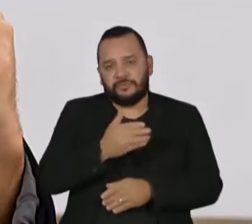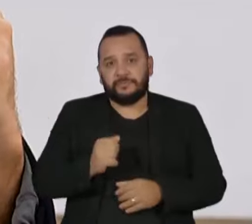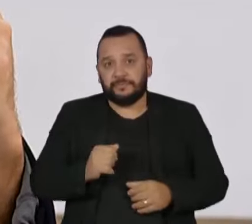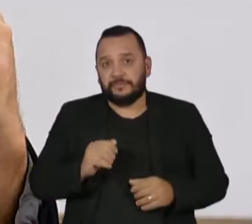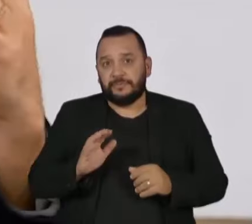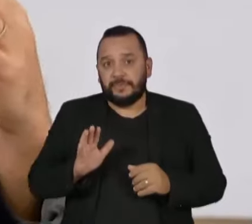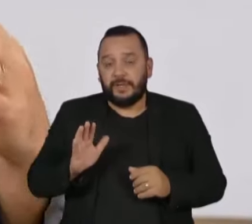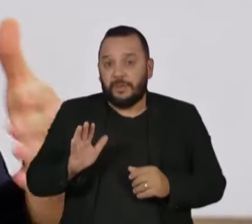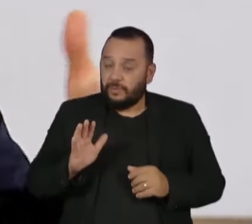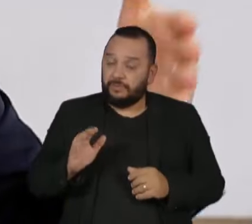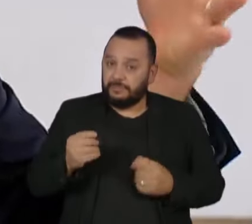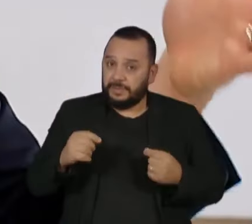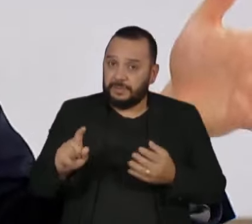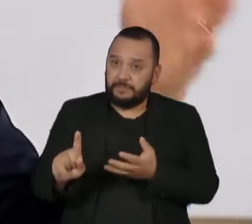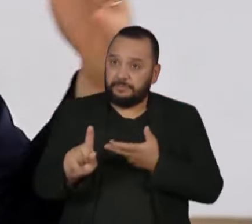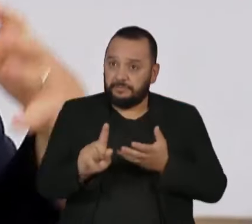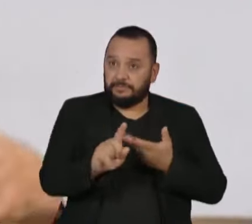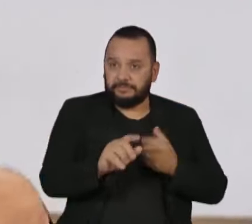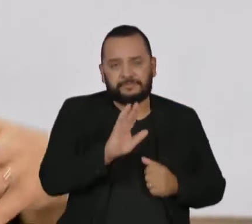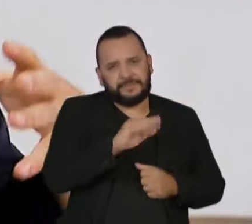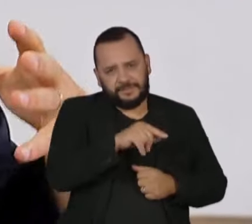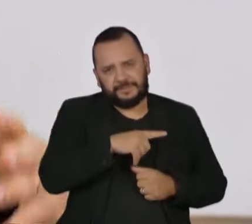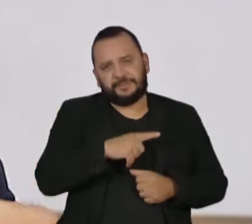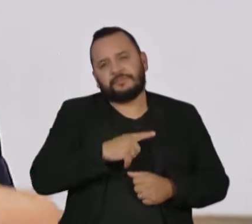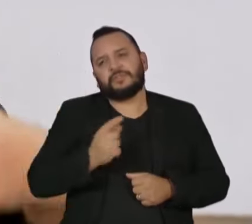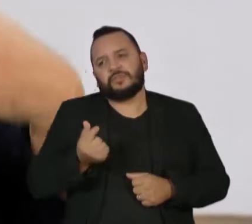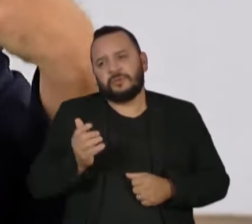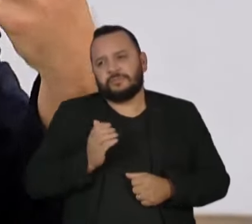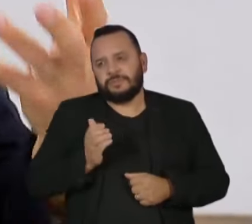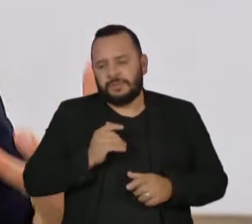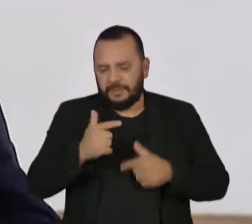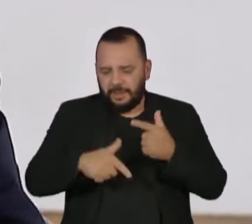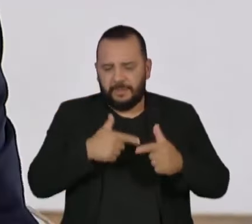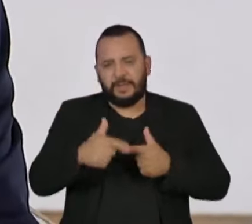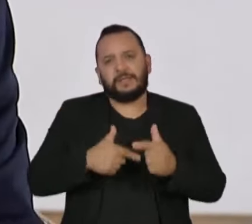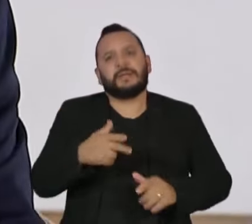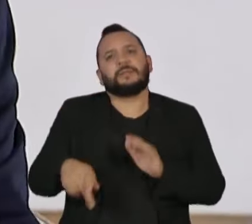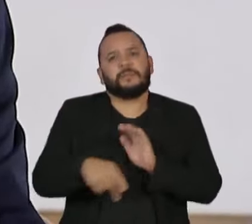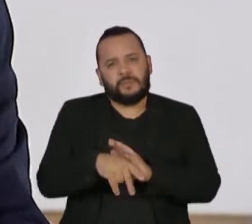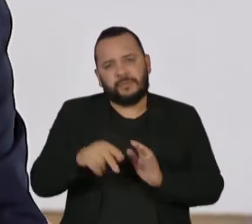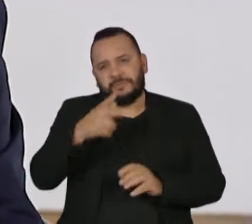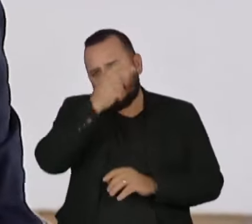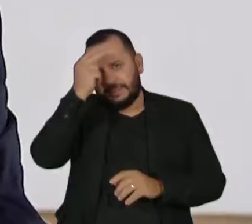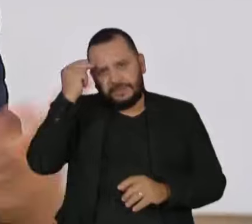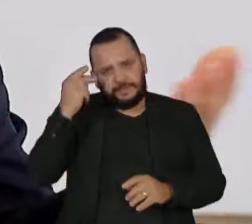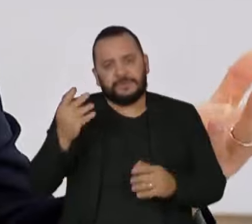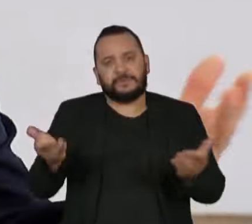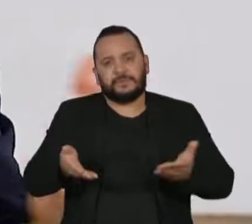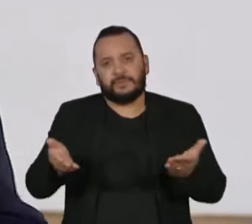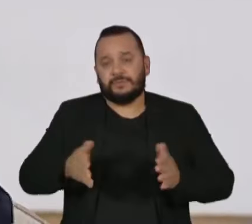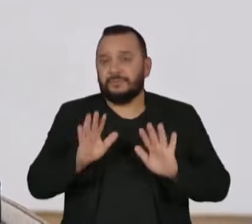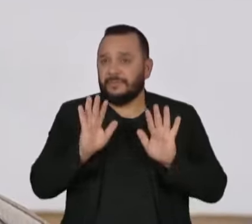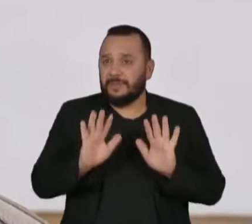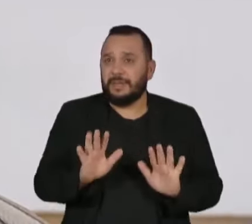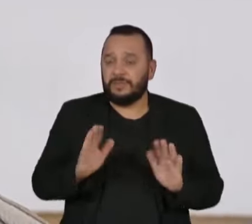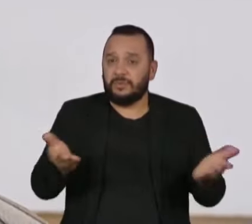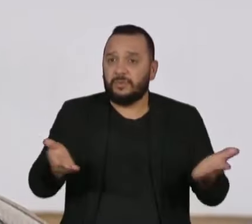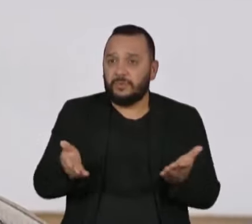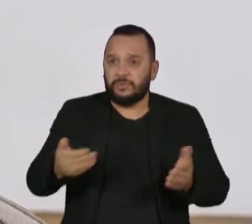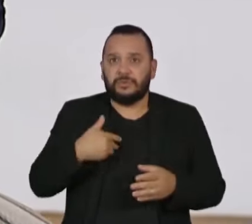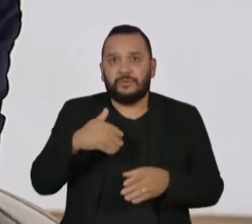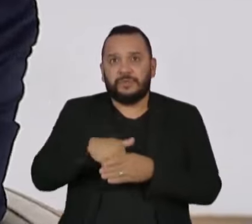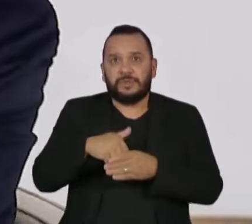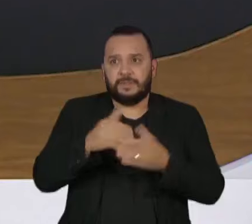disputa por outro lado o Lunes tem a máquina por outro lado nós tivemos uma eleição majoritariamente de direita mas sem dúvida nenhuma uma eleição aberta